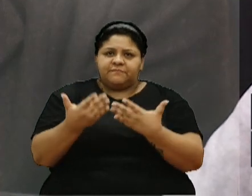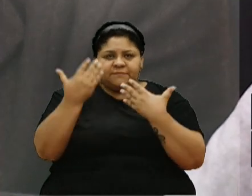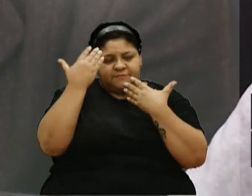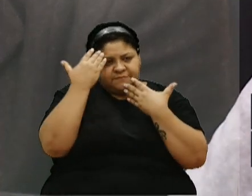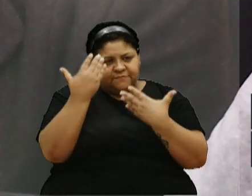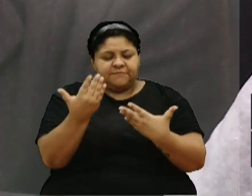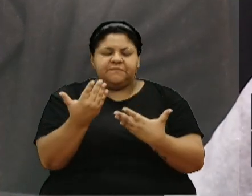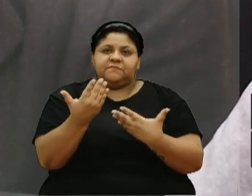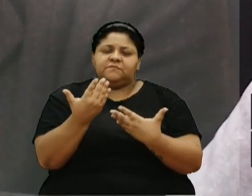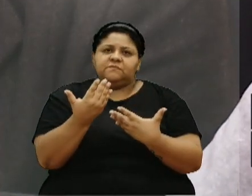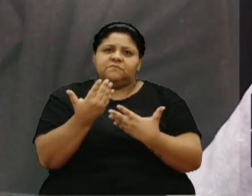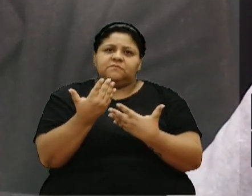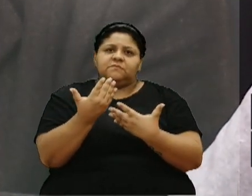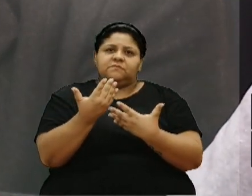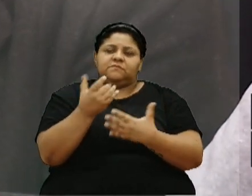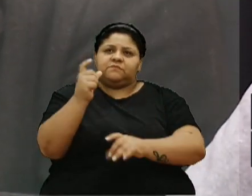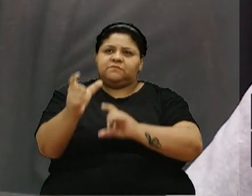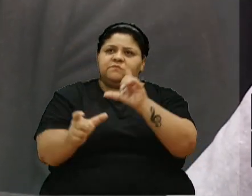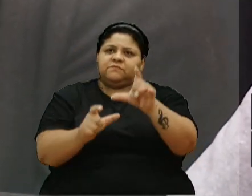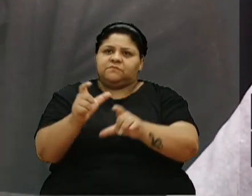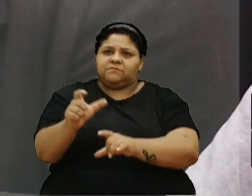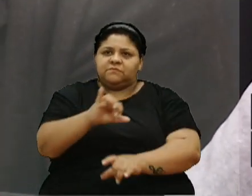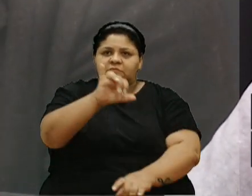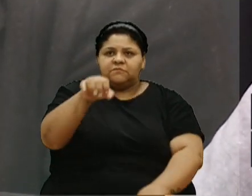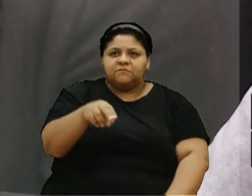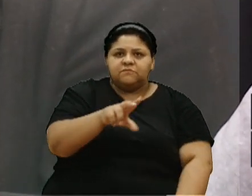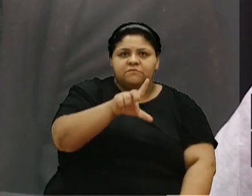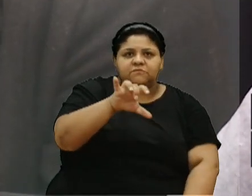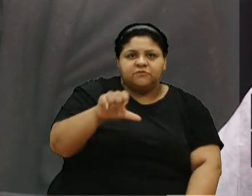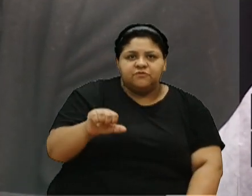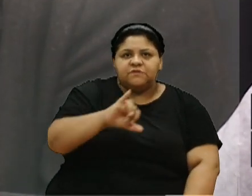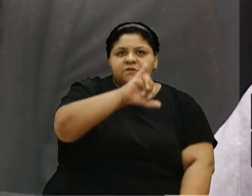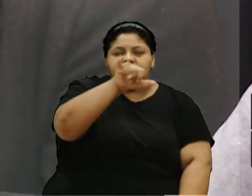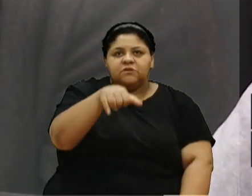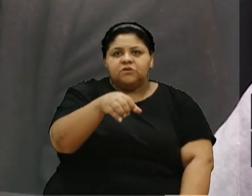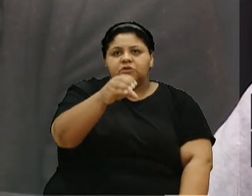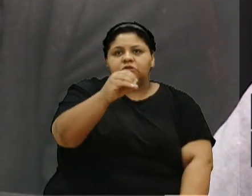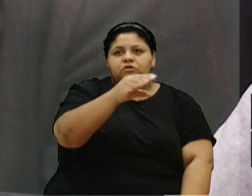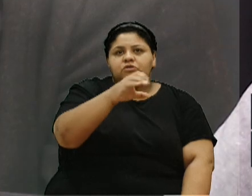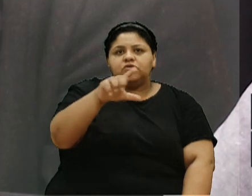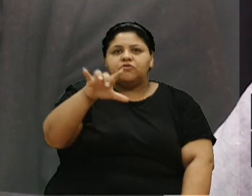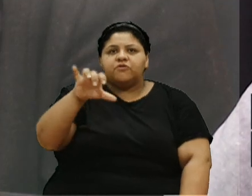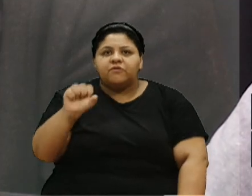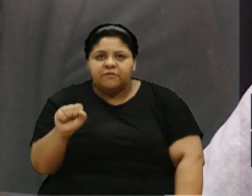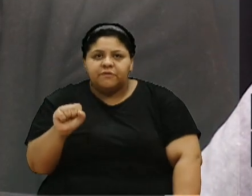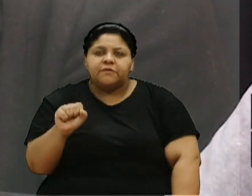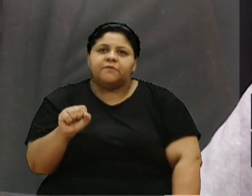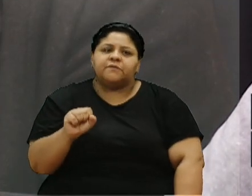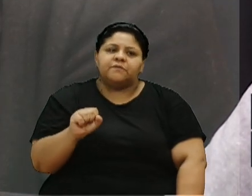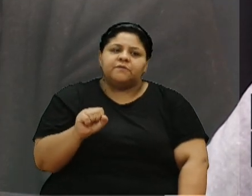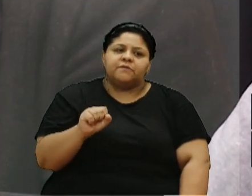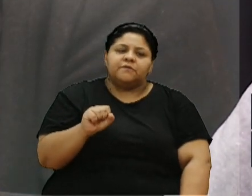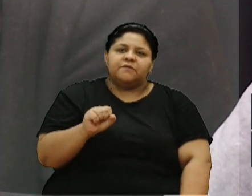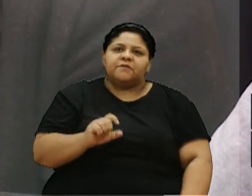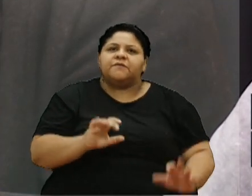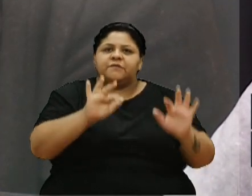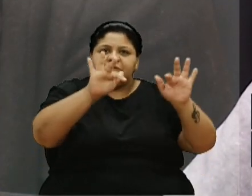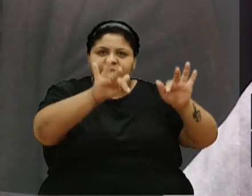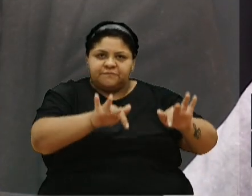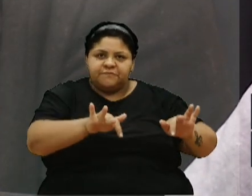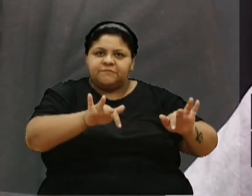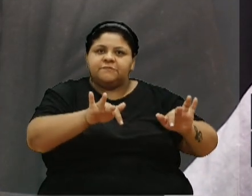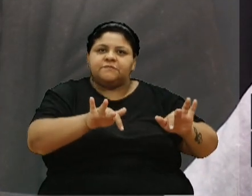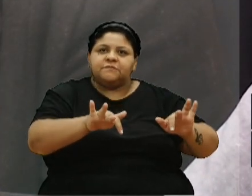agradecer nas pessoas da Júlia e da Jocélia. E aí, para finalizar